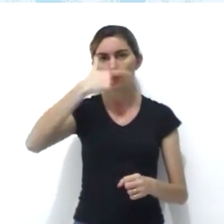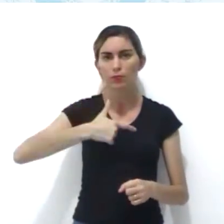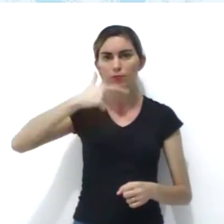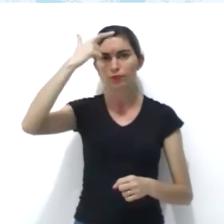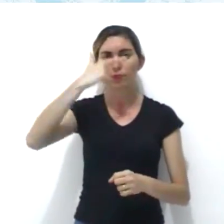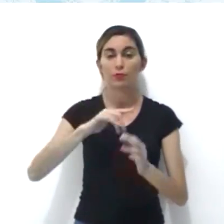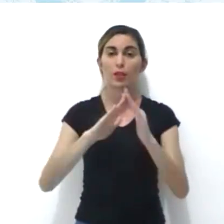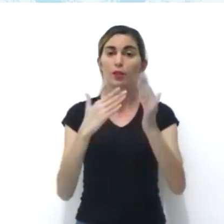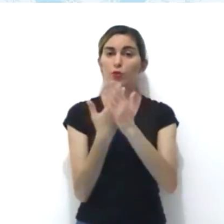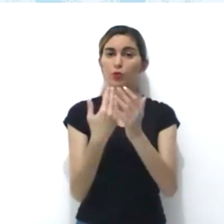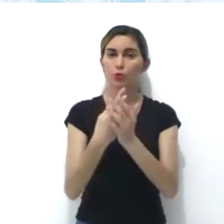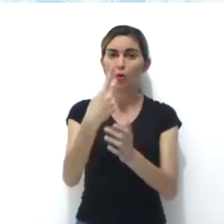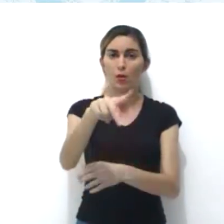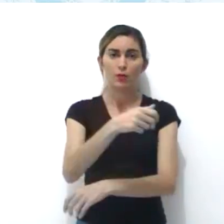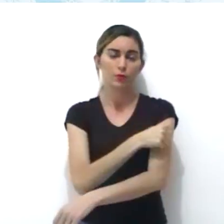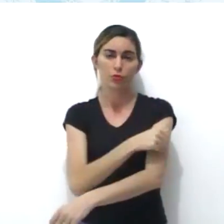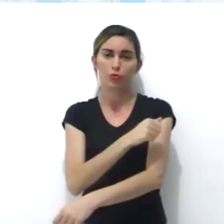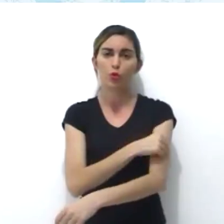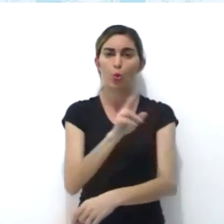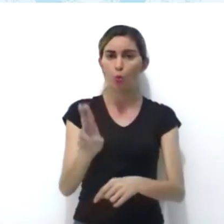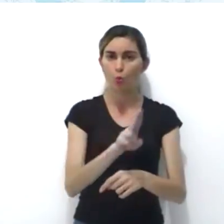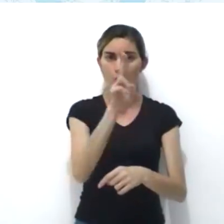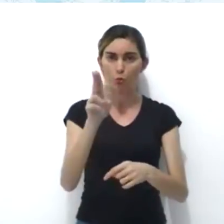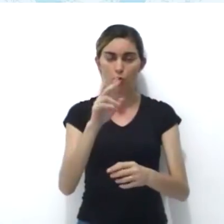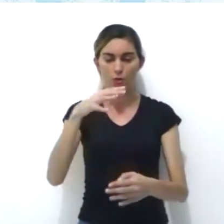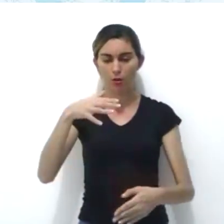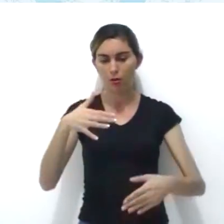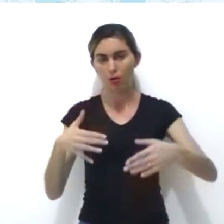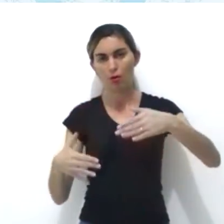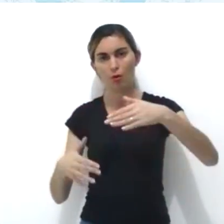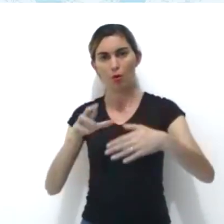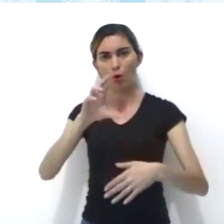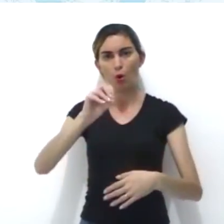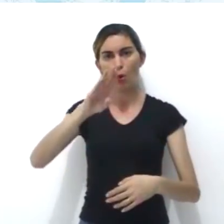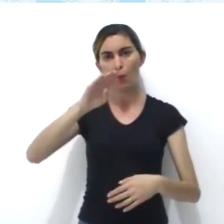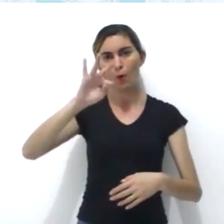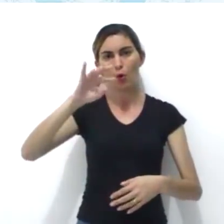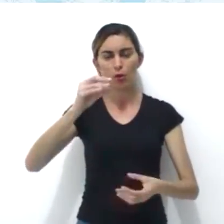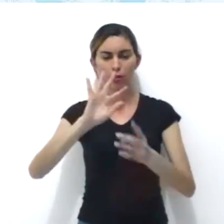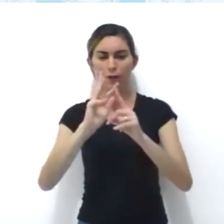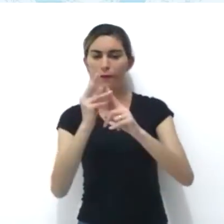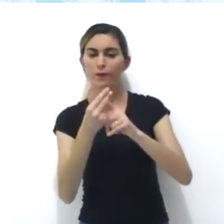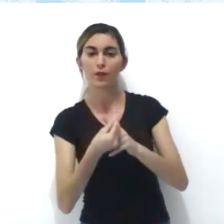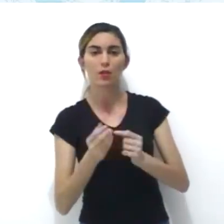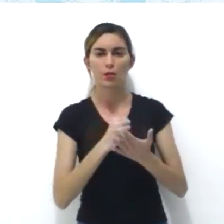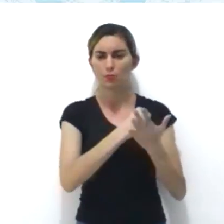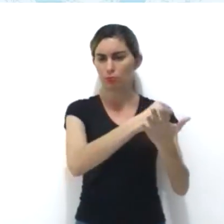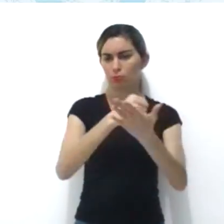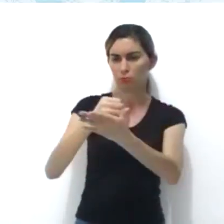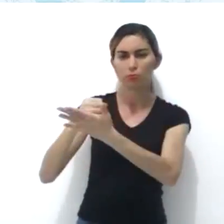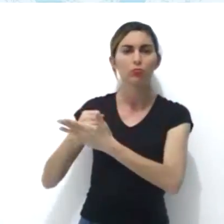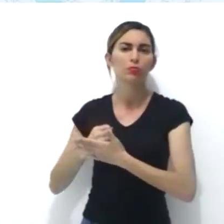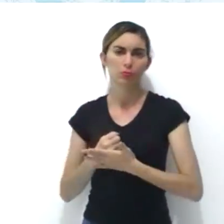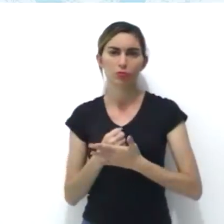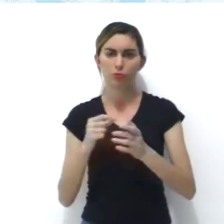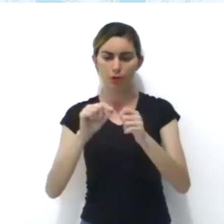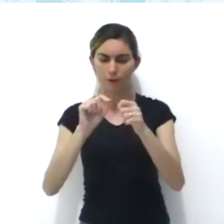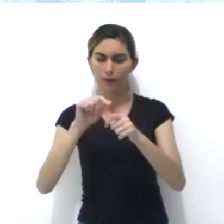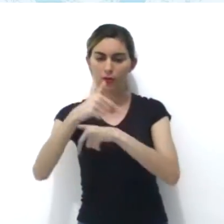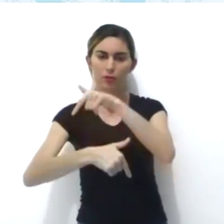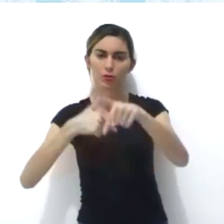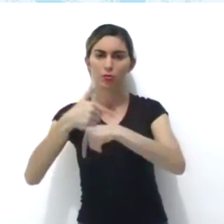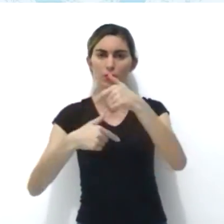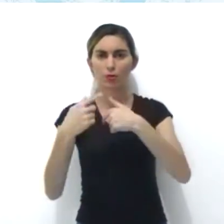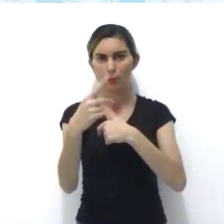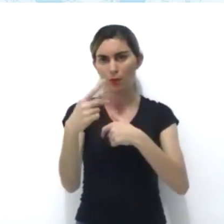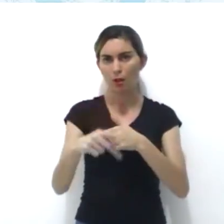reconhecimento facial na escola onde eles estudam. Então, eles usam a robótica, a física, para ajudar, né,